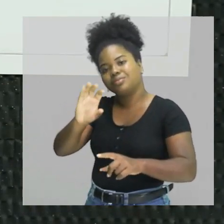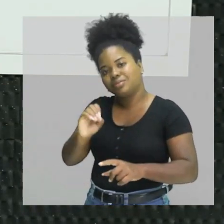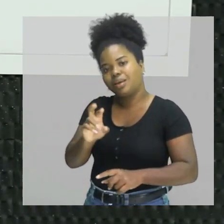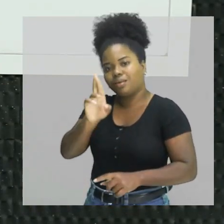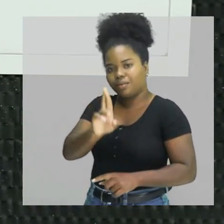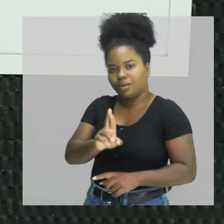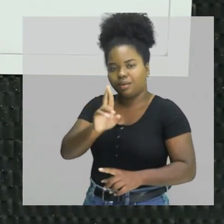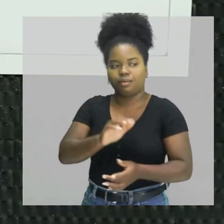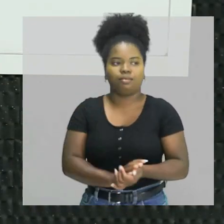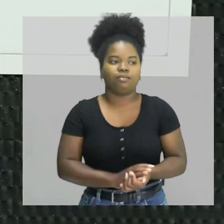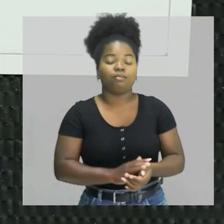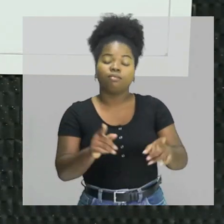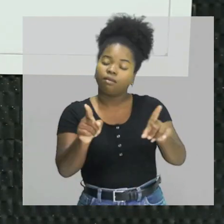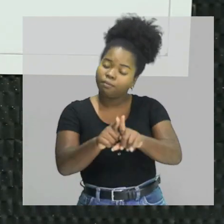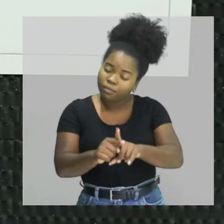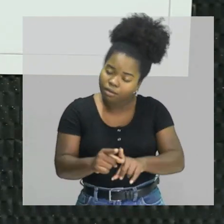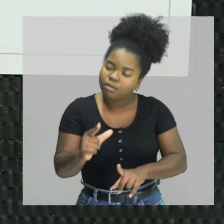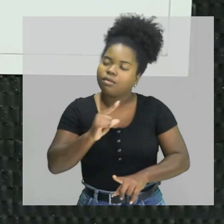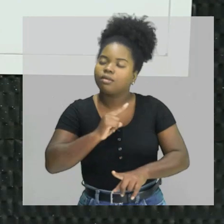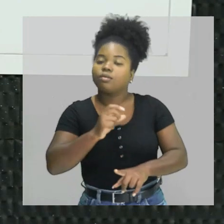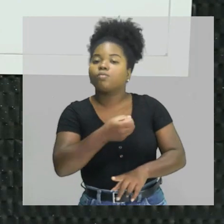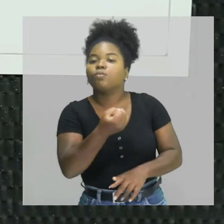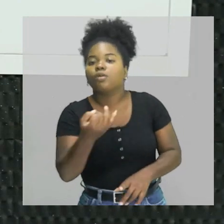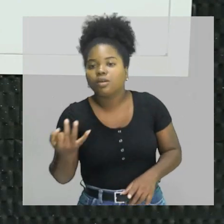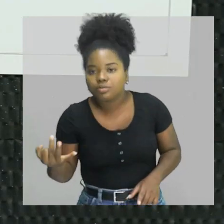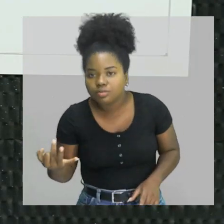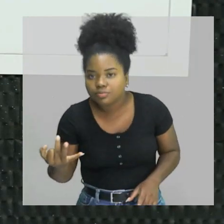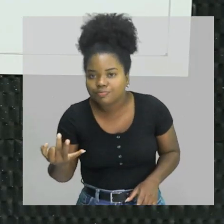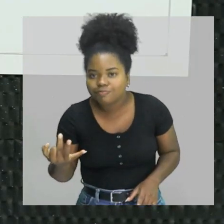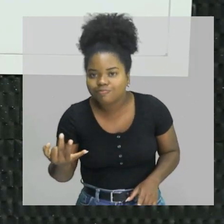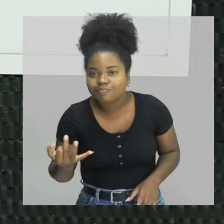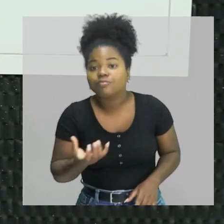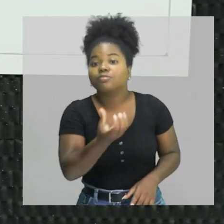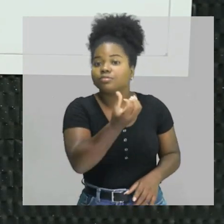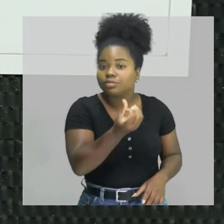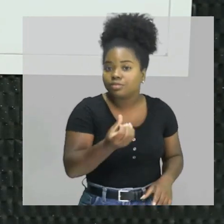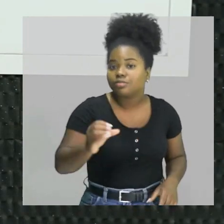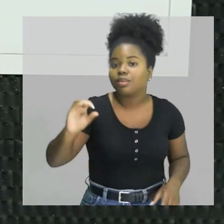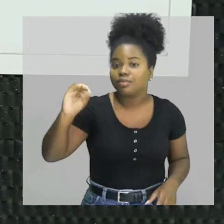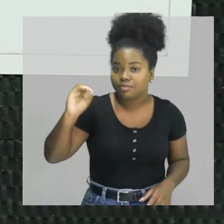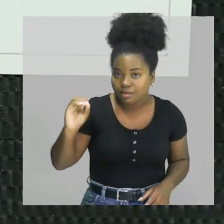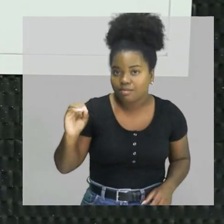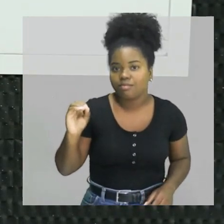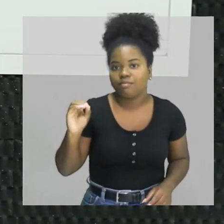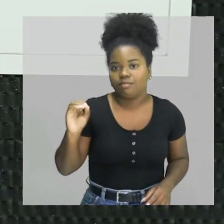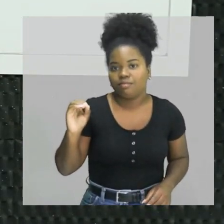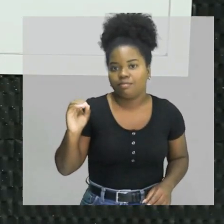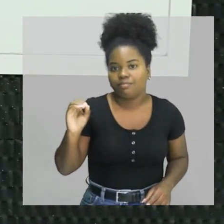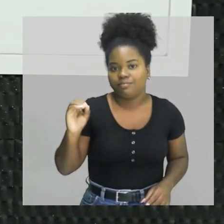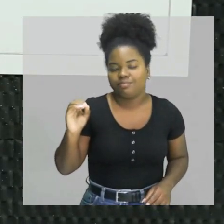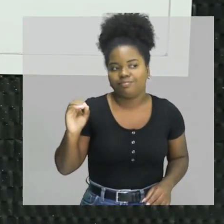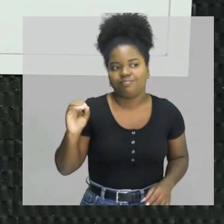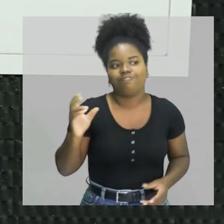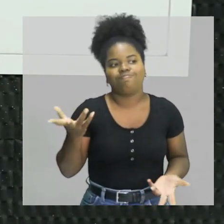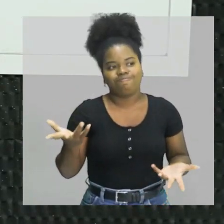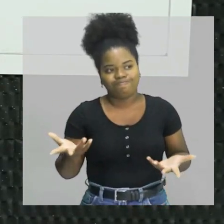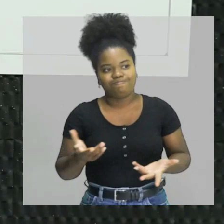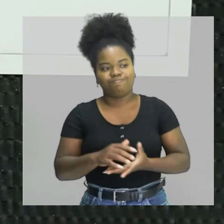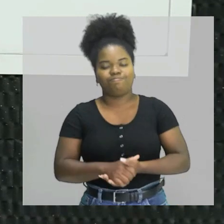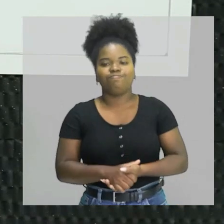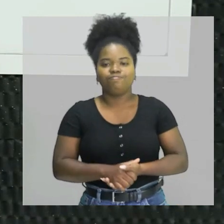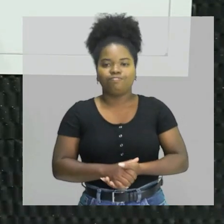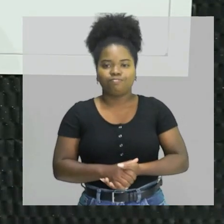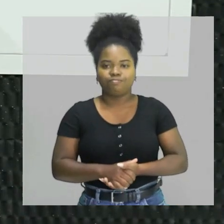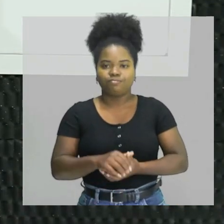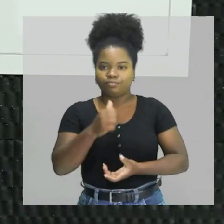pedaço aqui, eu também tenho, que é 60 centímetros. É um raio da